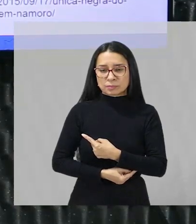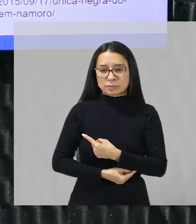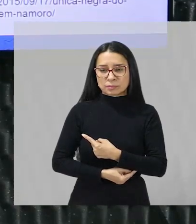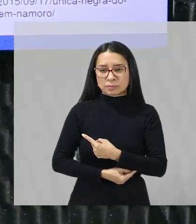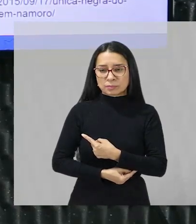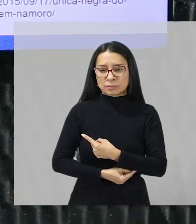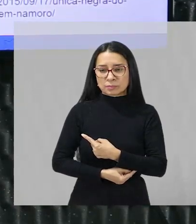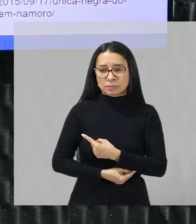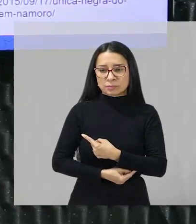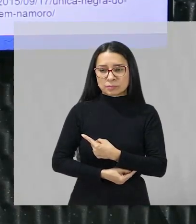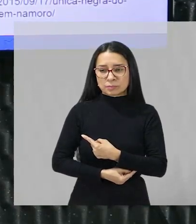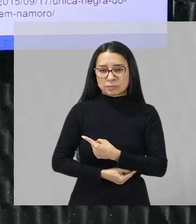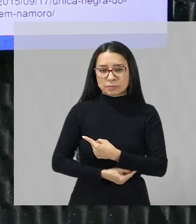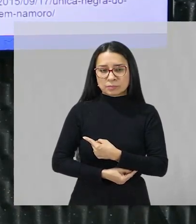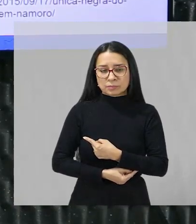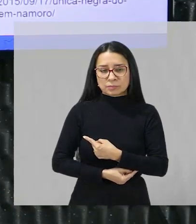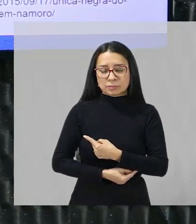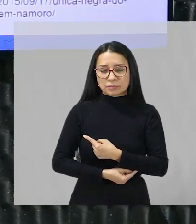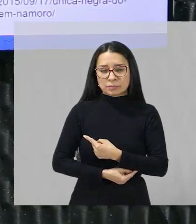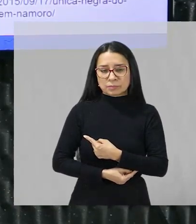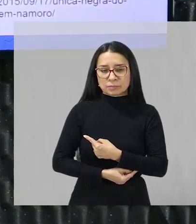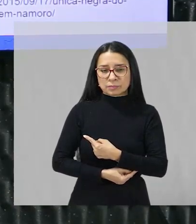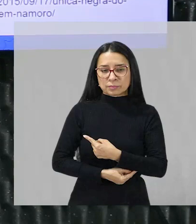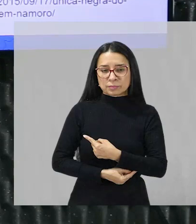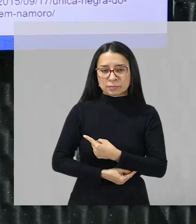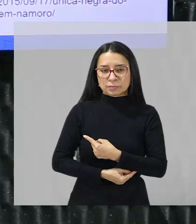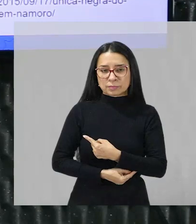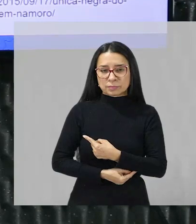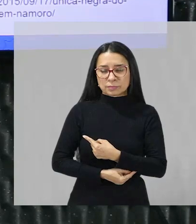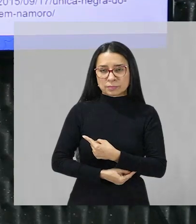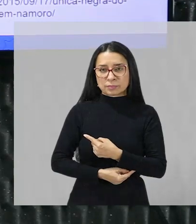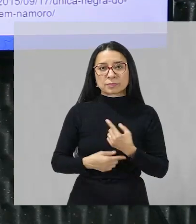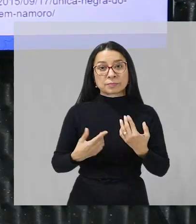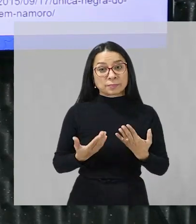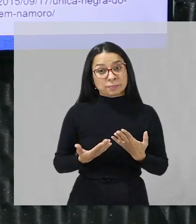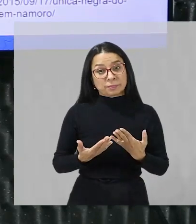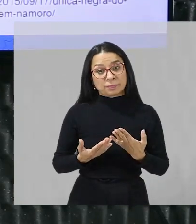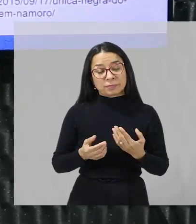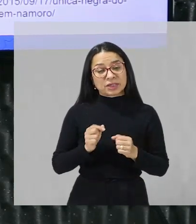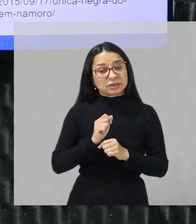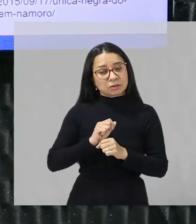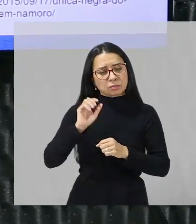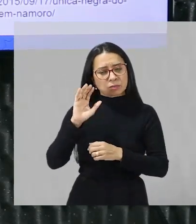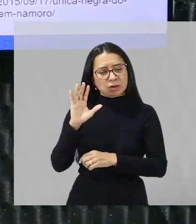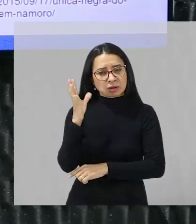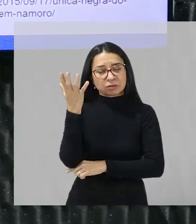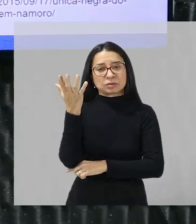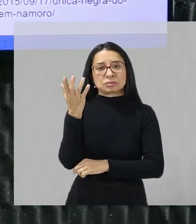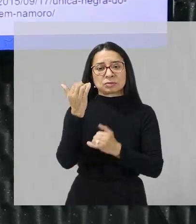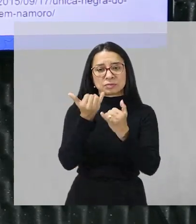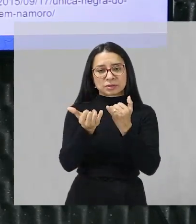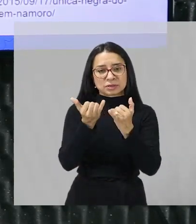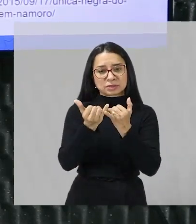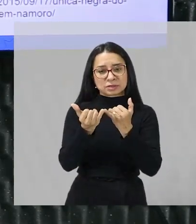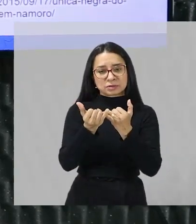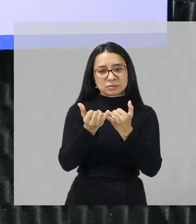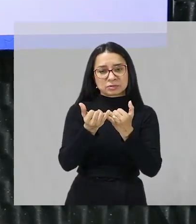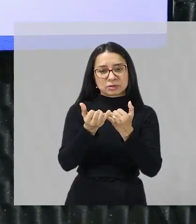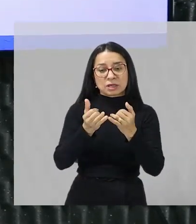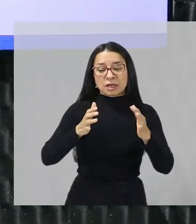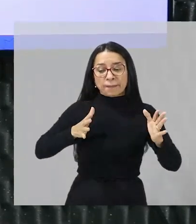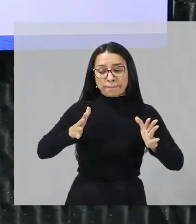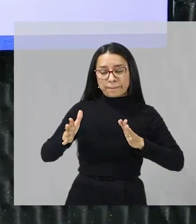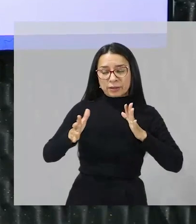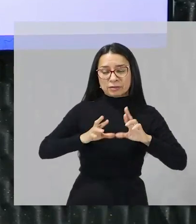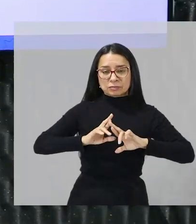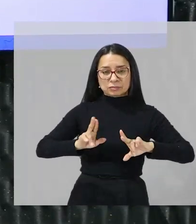Alguém falou, ela é negra e não serve para entrar na família. Então, situações muito parecidas, em épocas muito diferentes, né? A